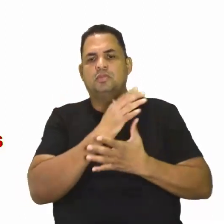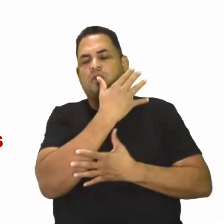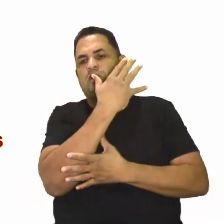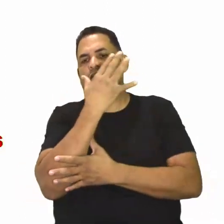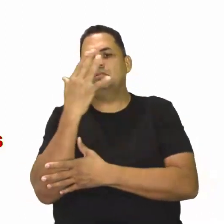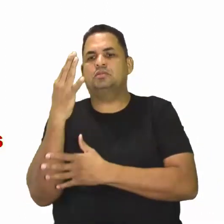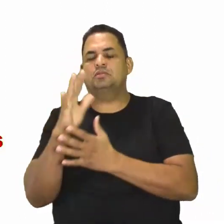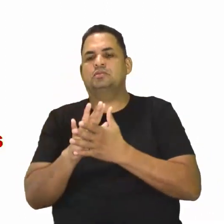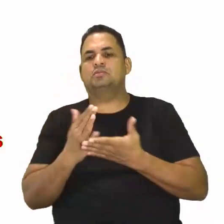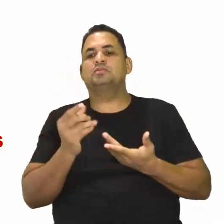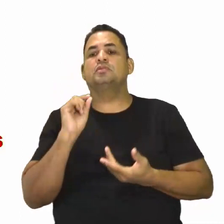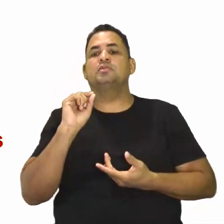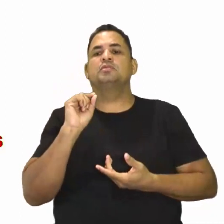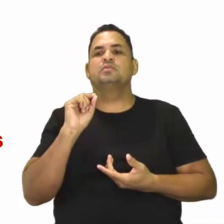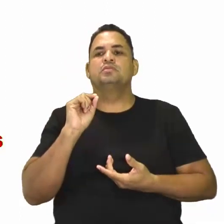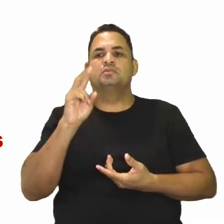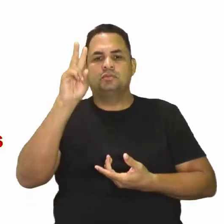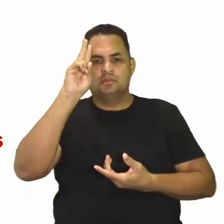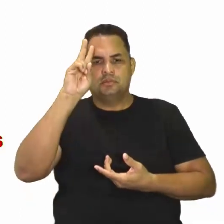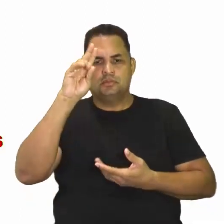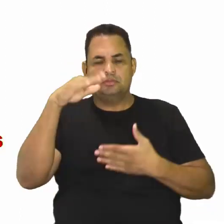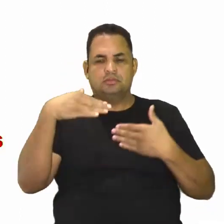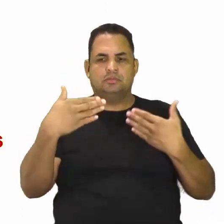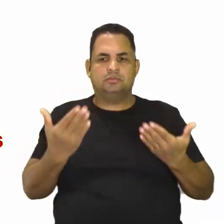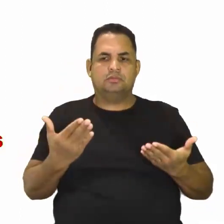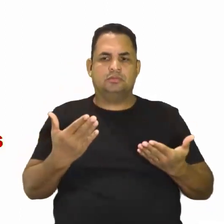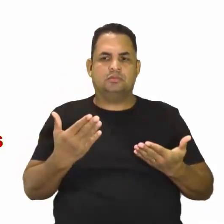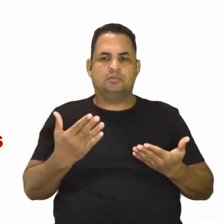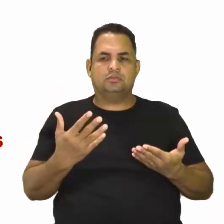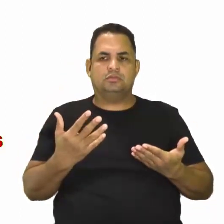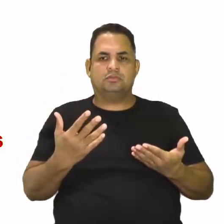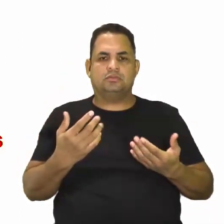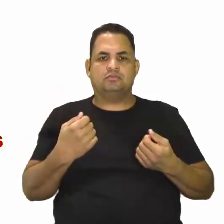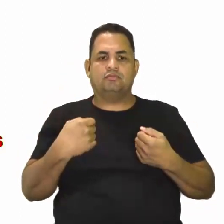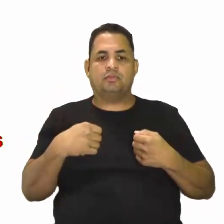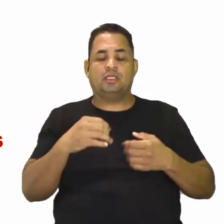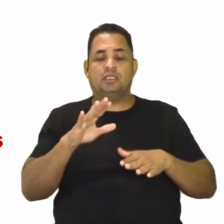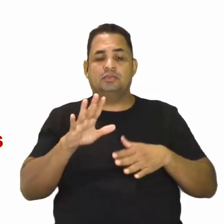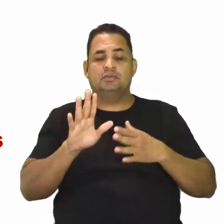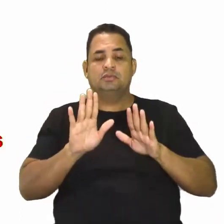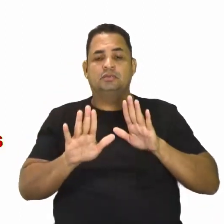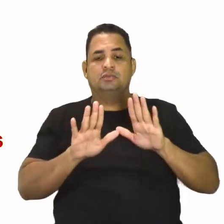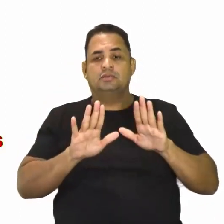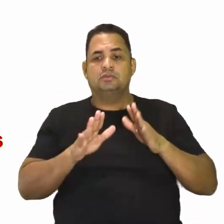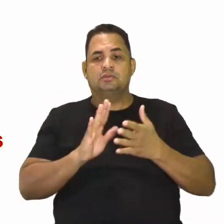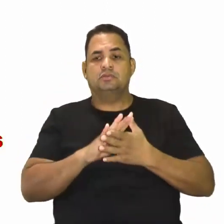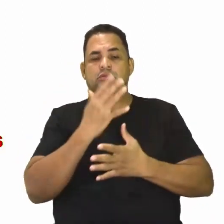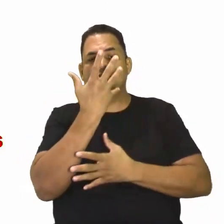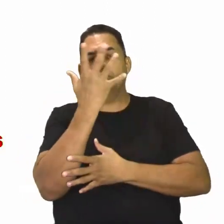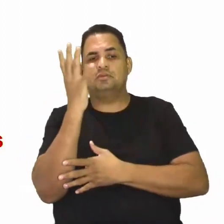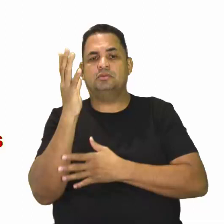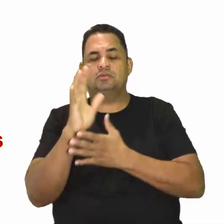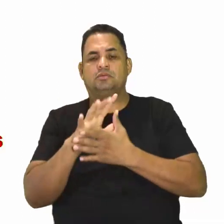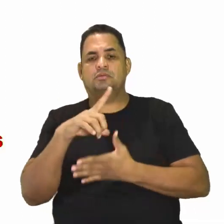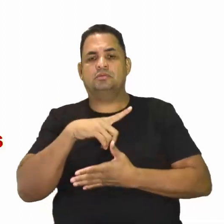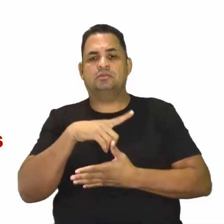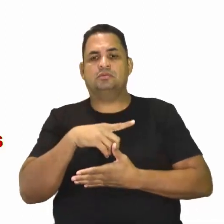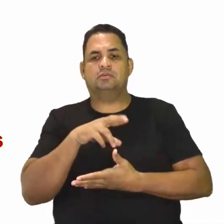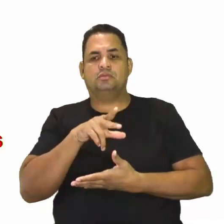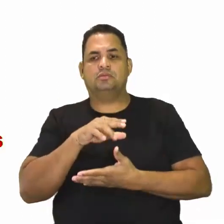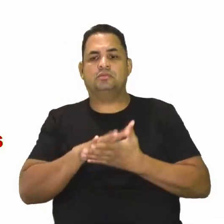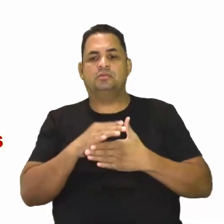árvores. Isso significa o quê? Lembra quando eu falei? Nós temos que tomar cuidado para as plantas não terem as